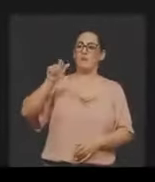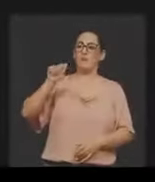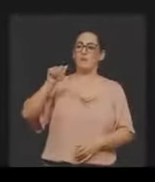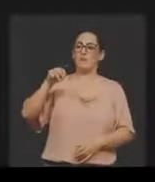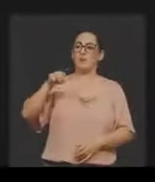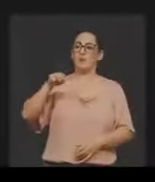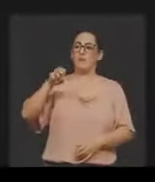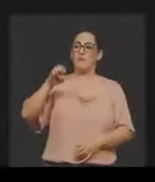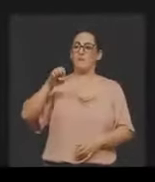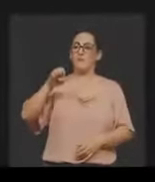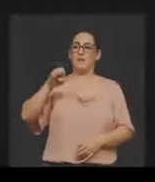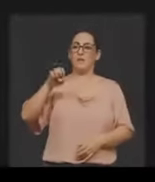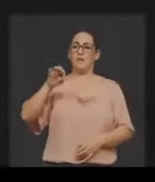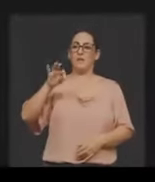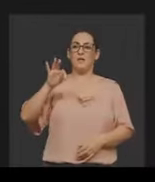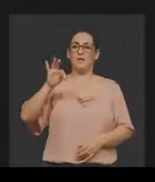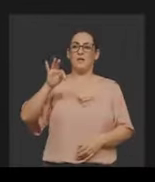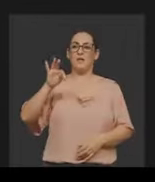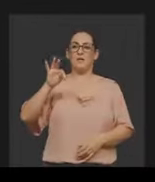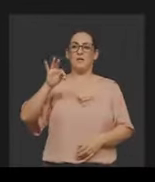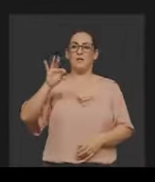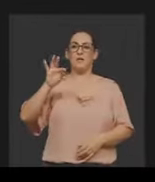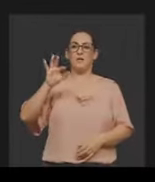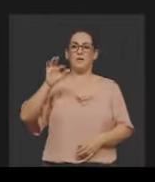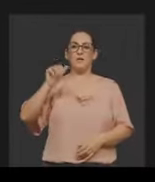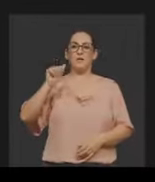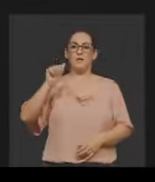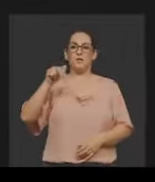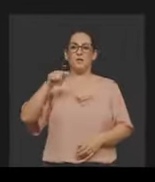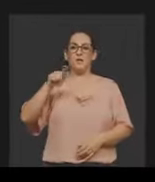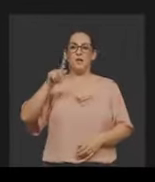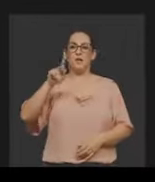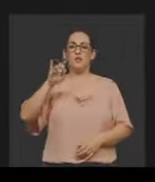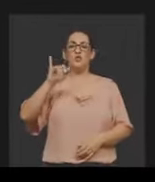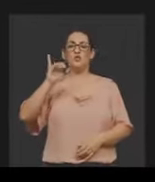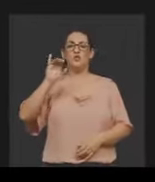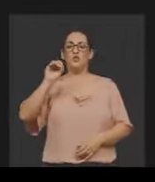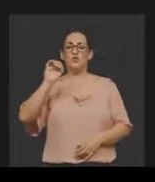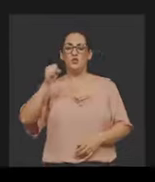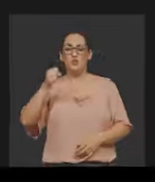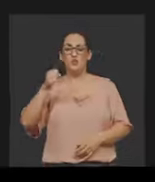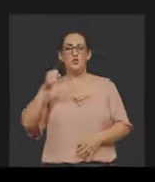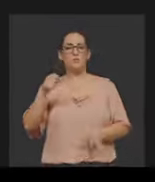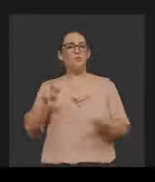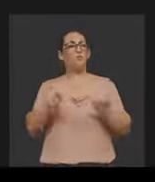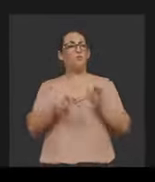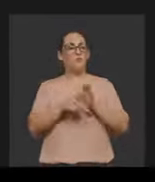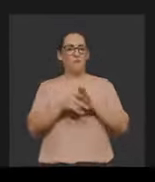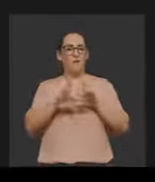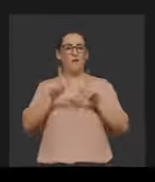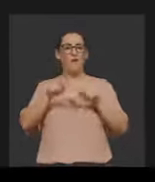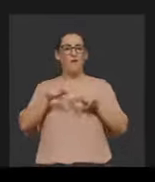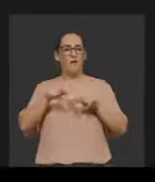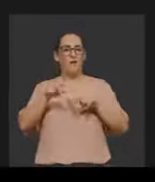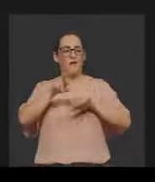estruturas que vão produzir gametas, tá? Eles vão ser